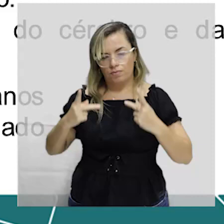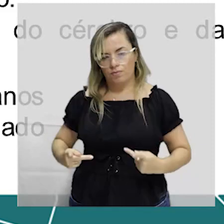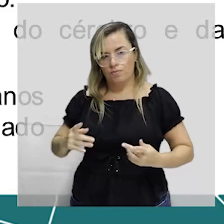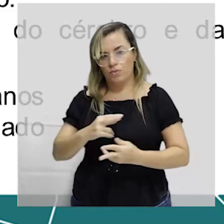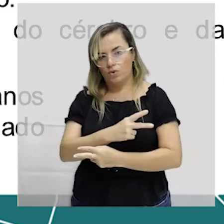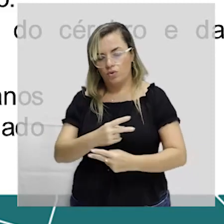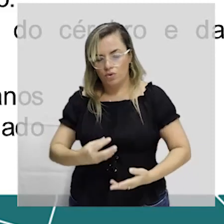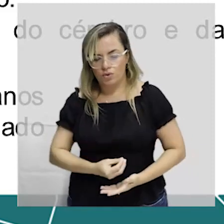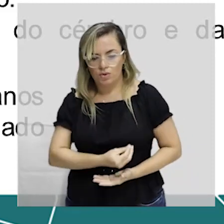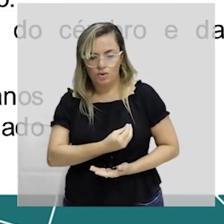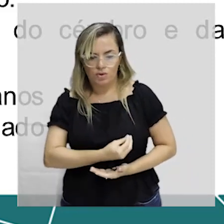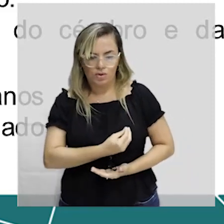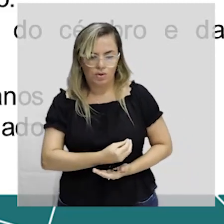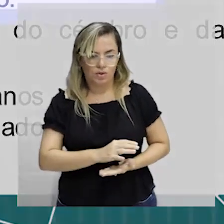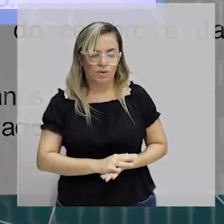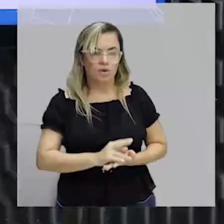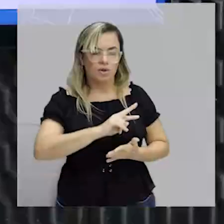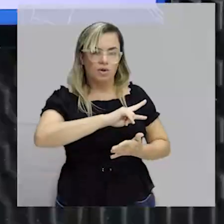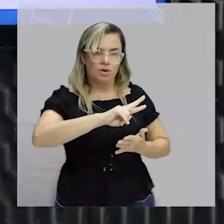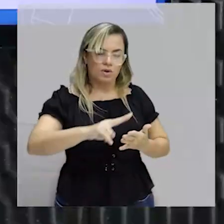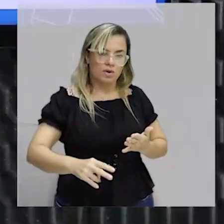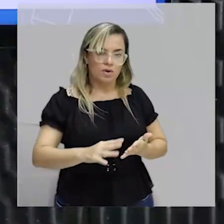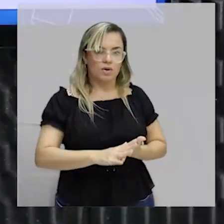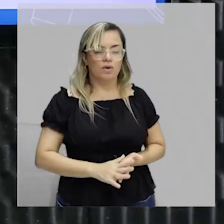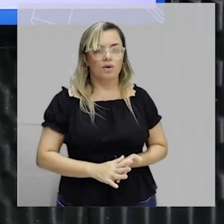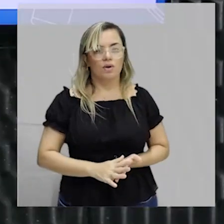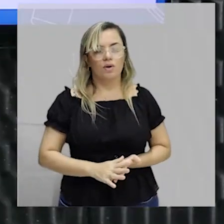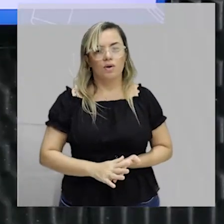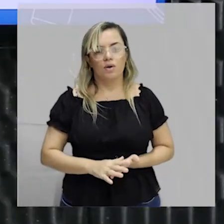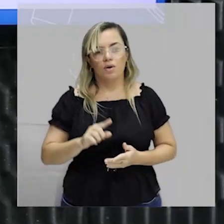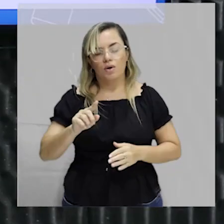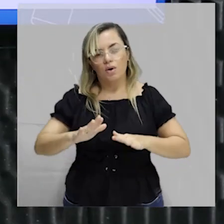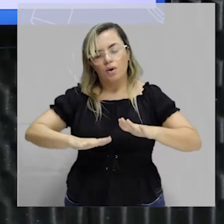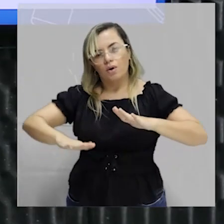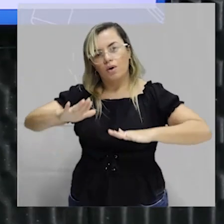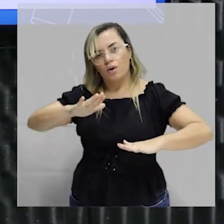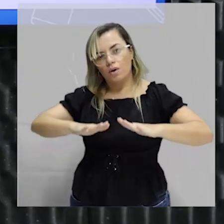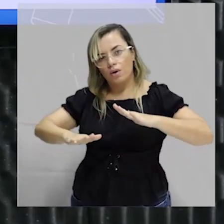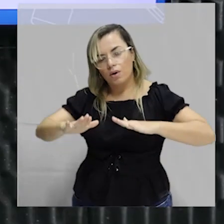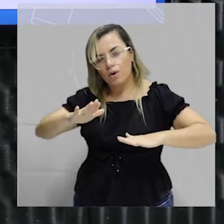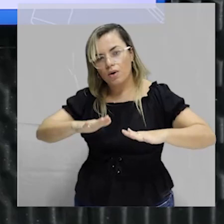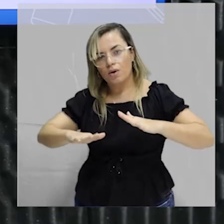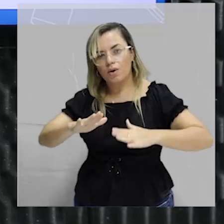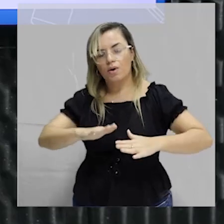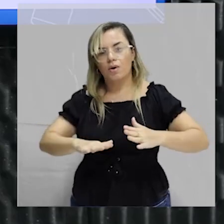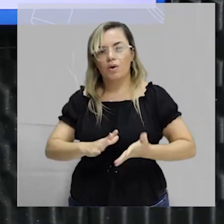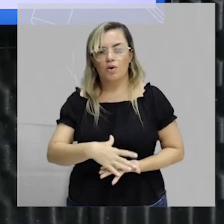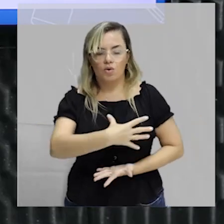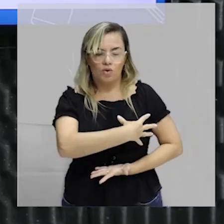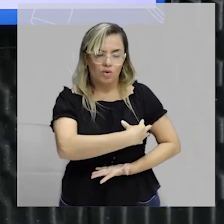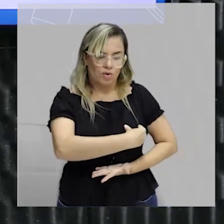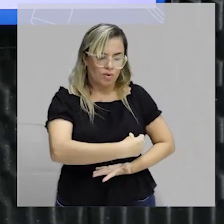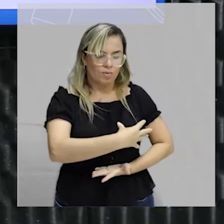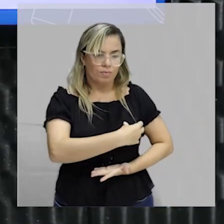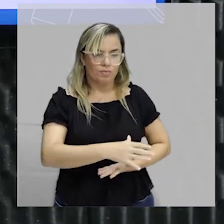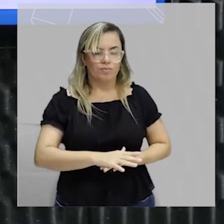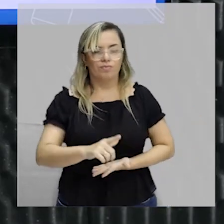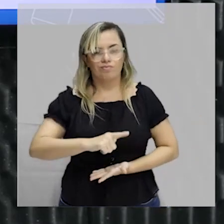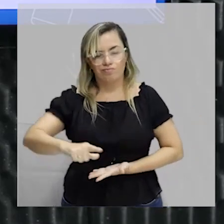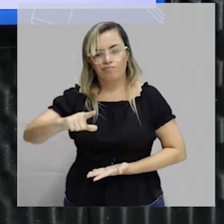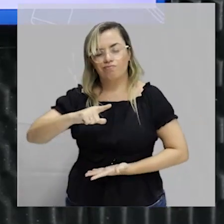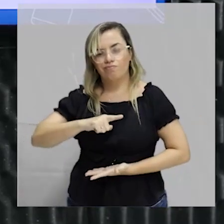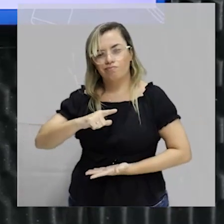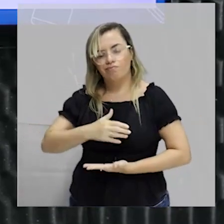outros primatas, eles têm uma característica em comum, que é esse cuidado com a prole, né? Os filhotinhos, eles têm um